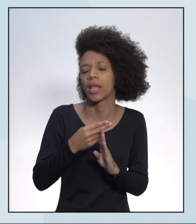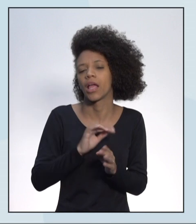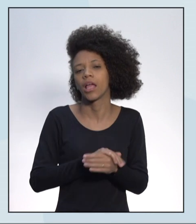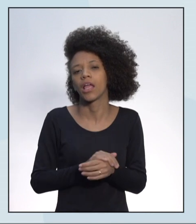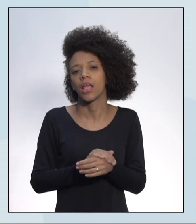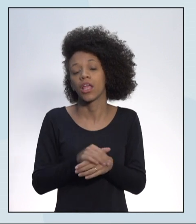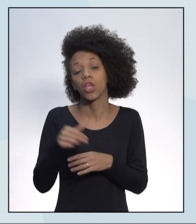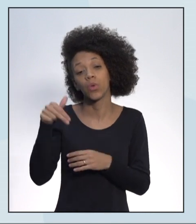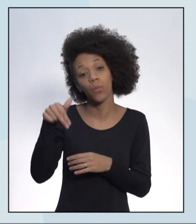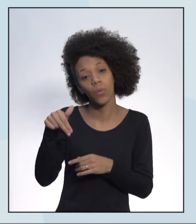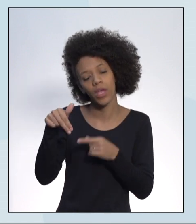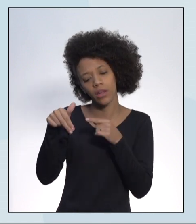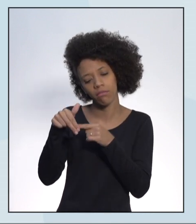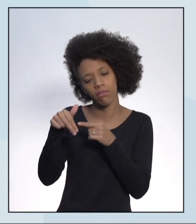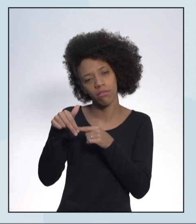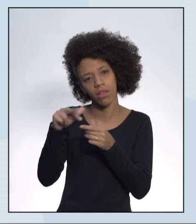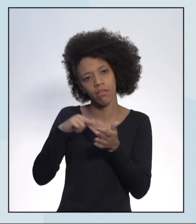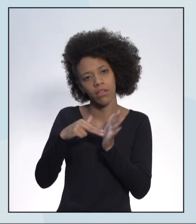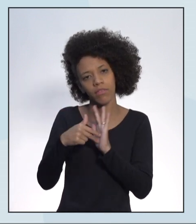vira o índice.